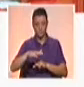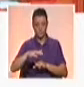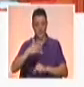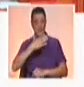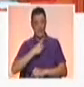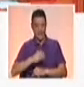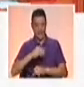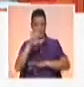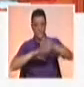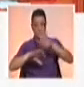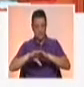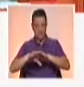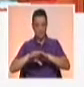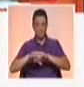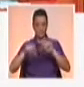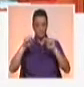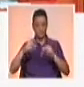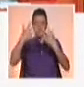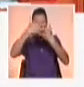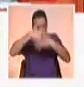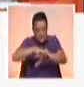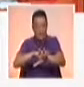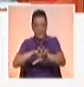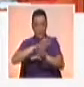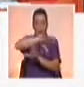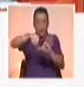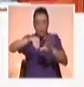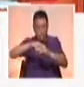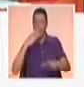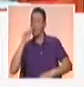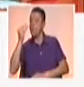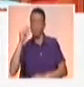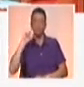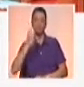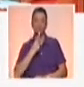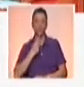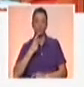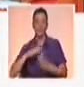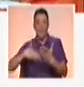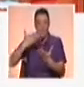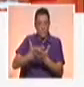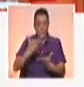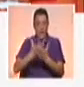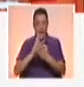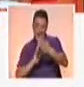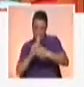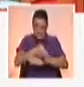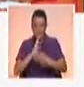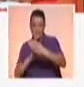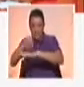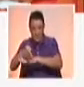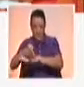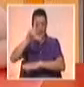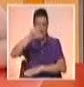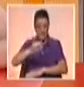quer fazer uma integração inclusiva dos alunos surdos, proporcionando-lhes a acessibilidade, quer